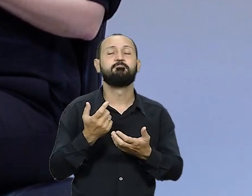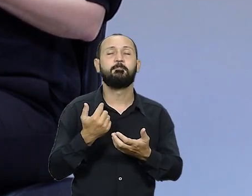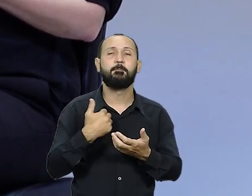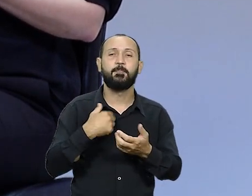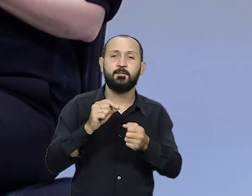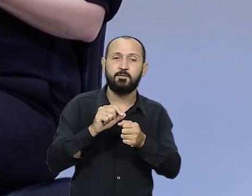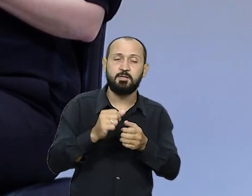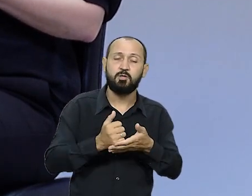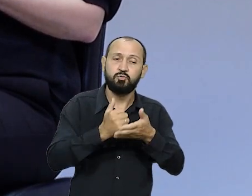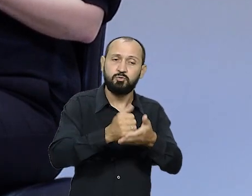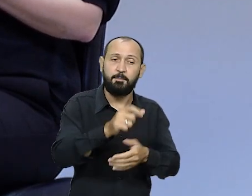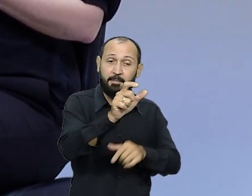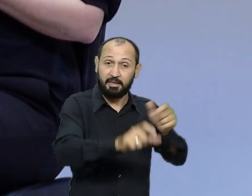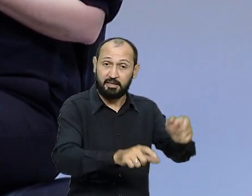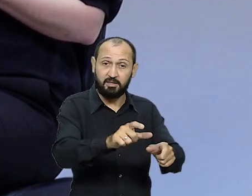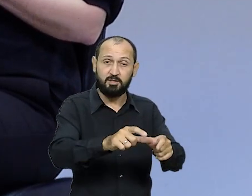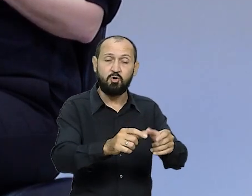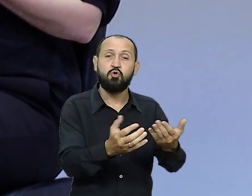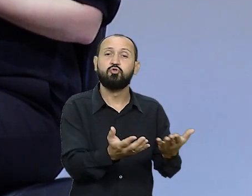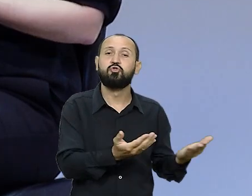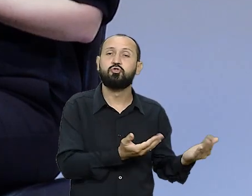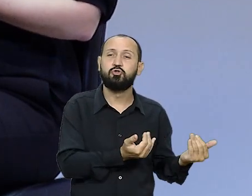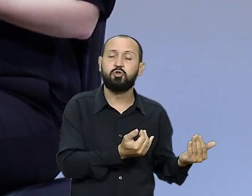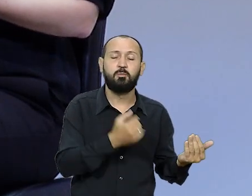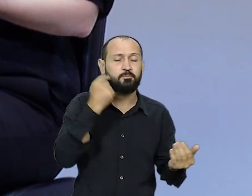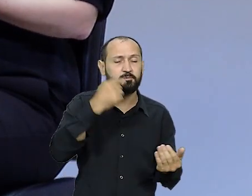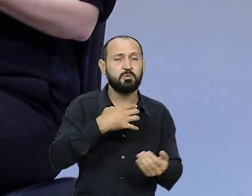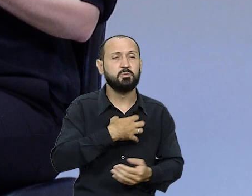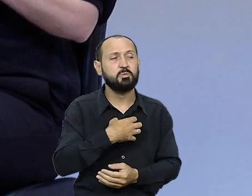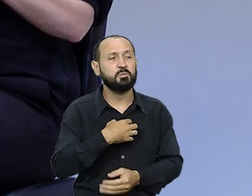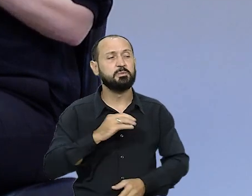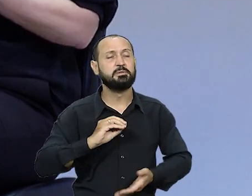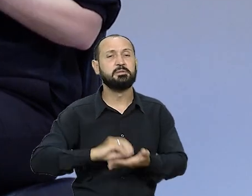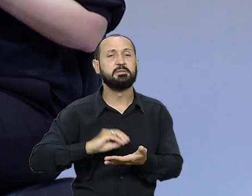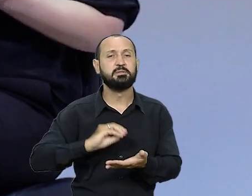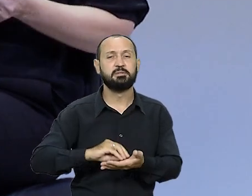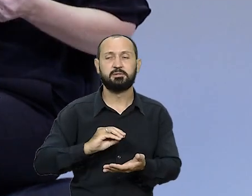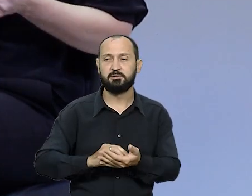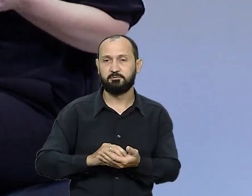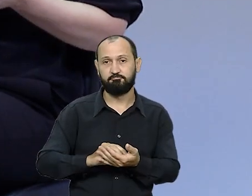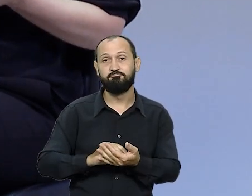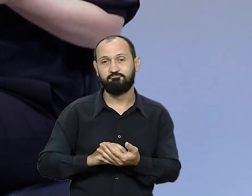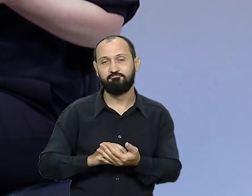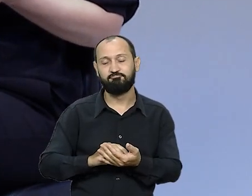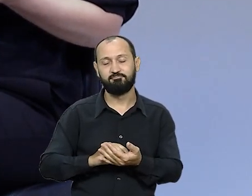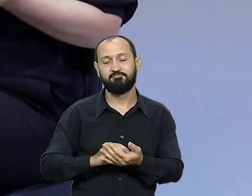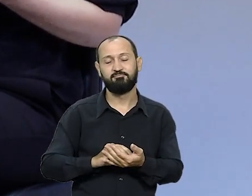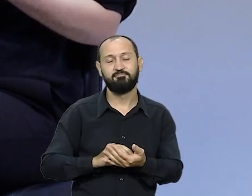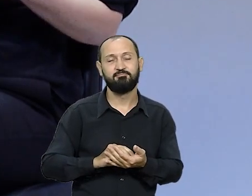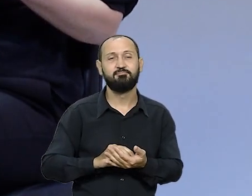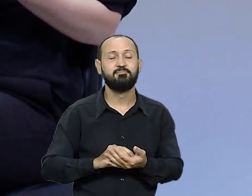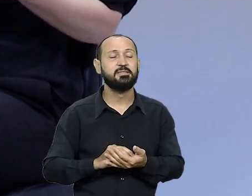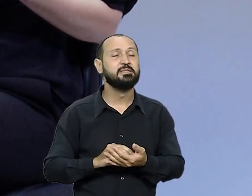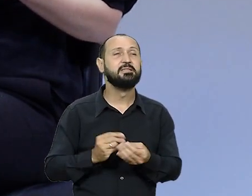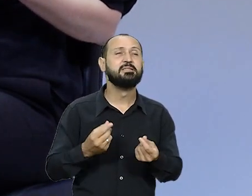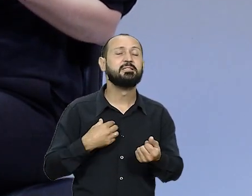que fazer para esse jovem advogado aquilo que eu sinto que falta, tá?